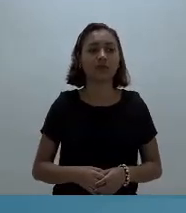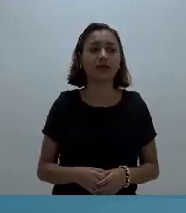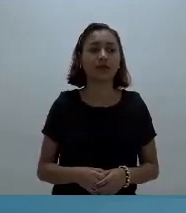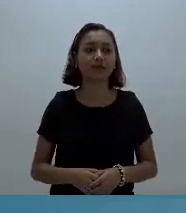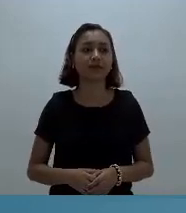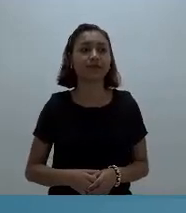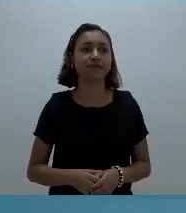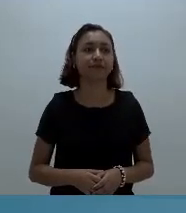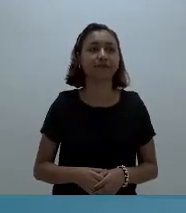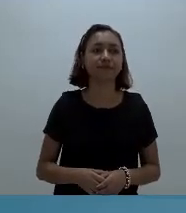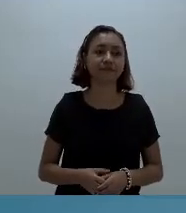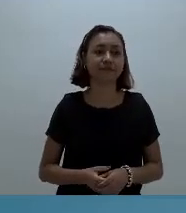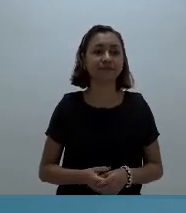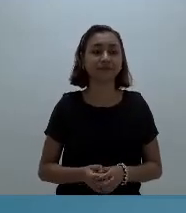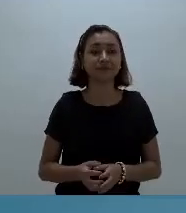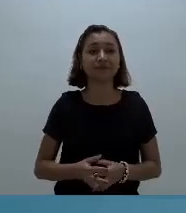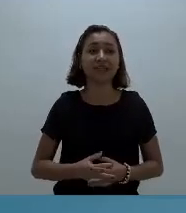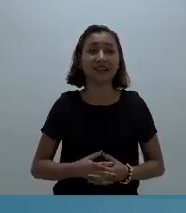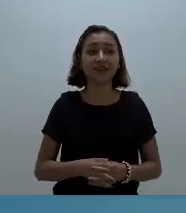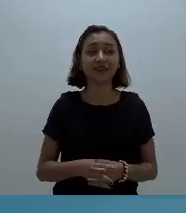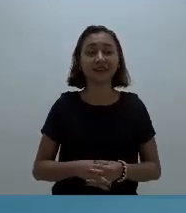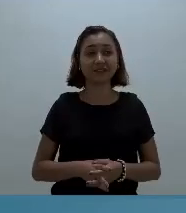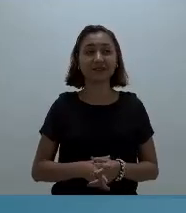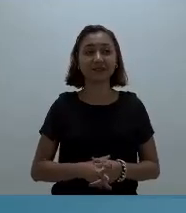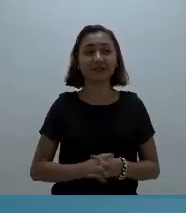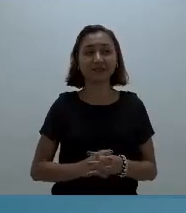dizer o seguinte.